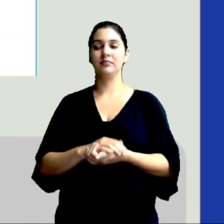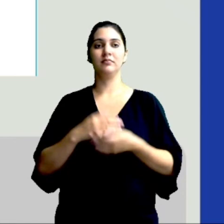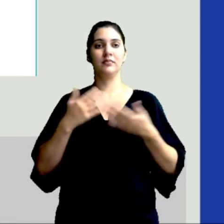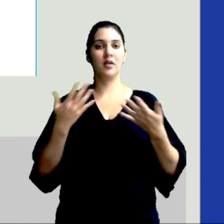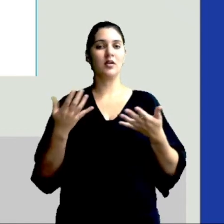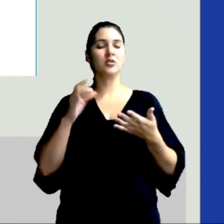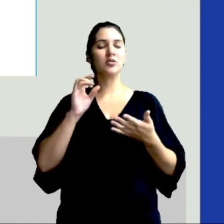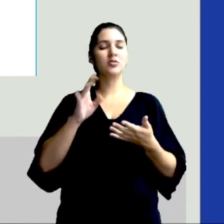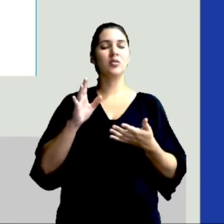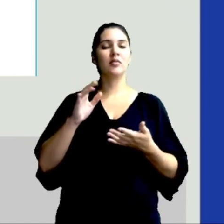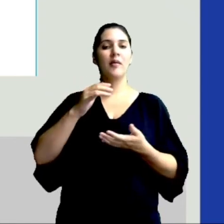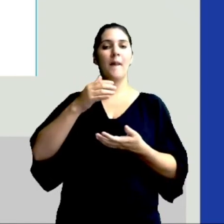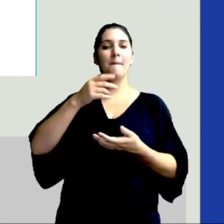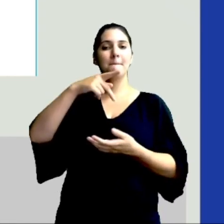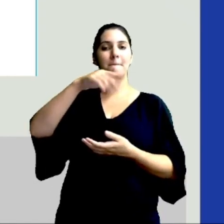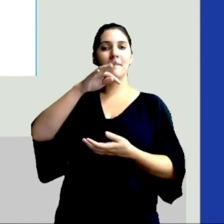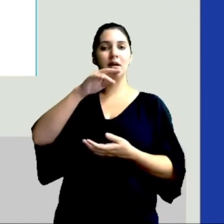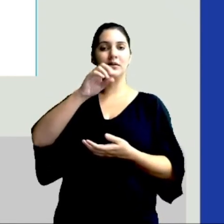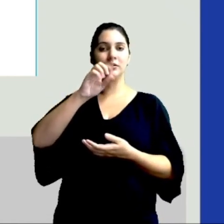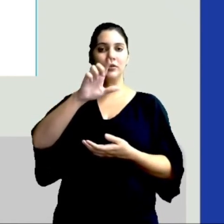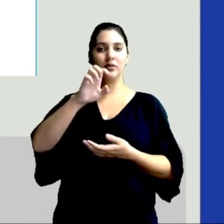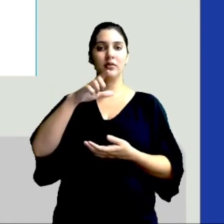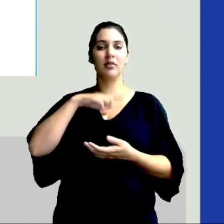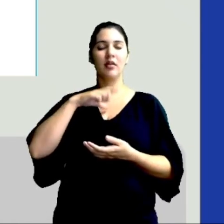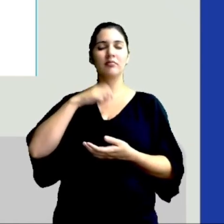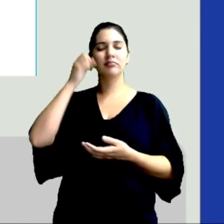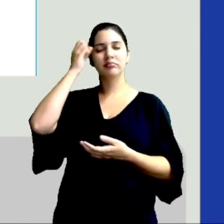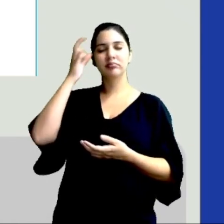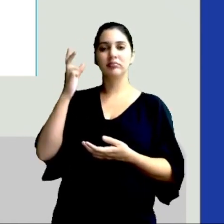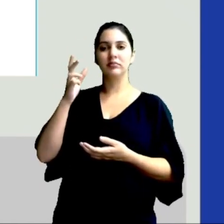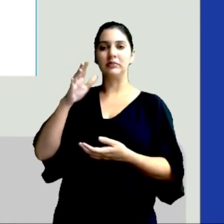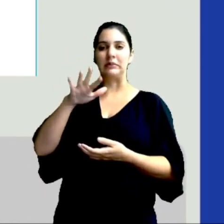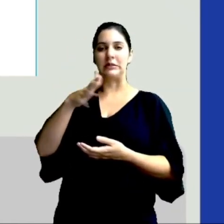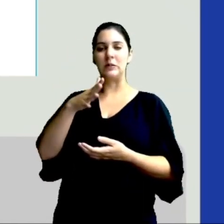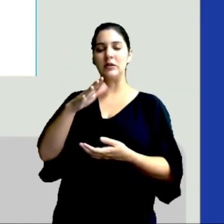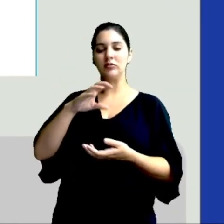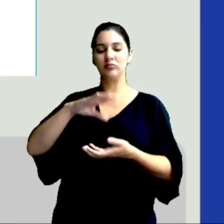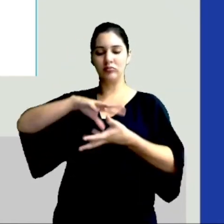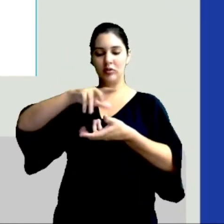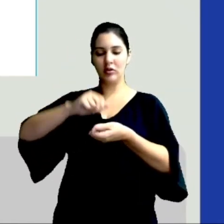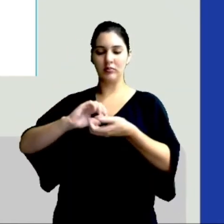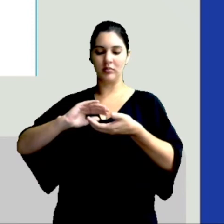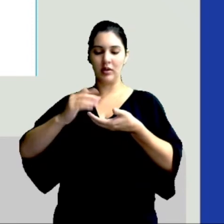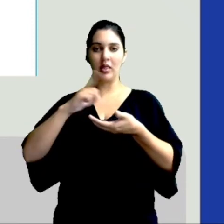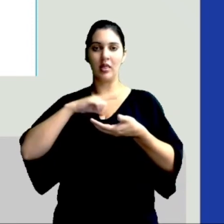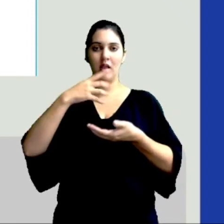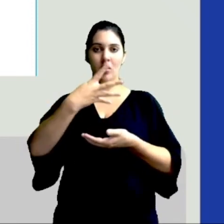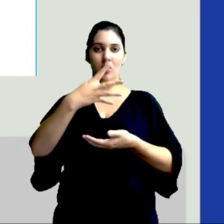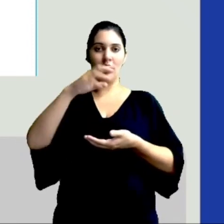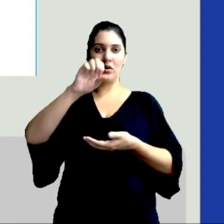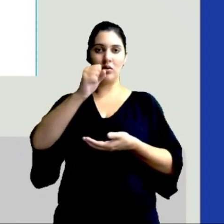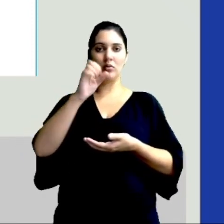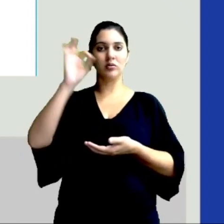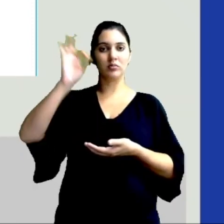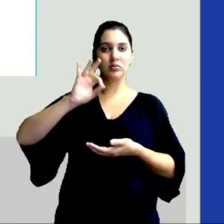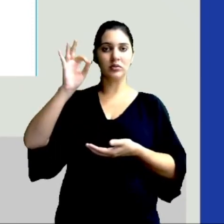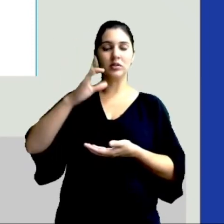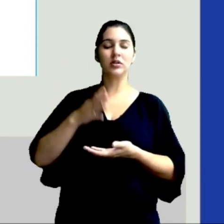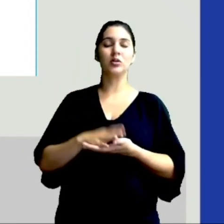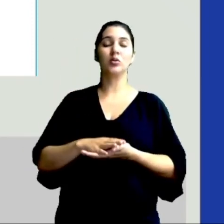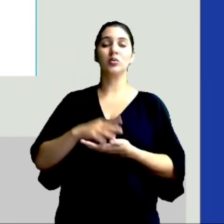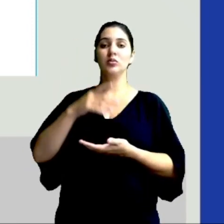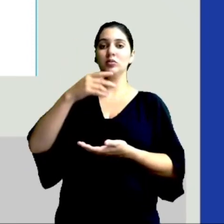E sobre a reserva de petróleo, para você ter ideia, o Oriente Médio ele tem 48% das reservas, né, de